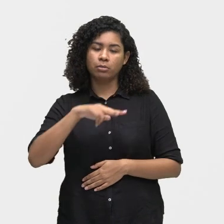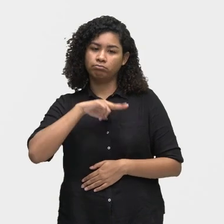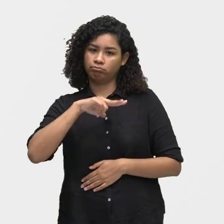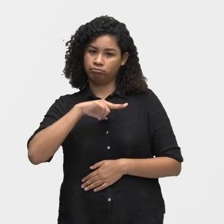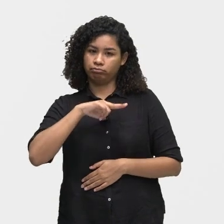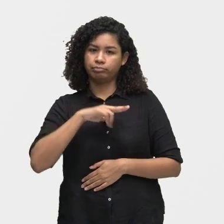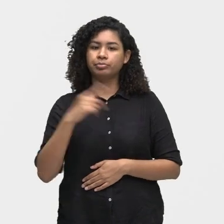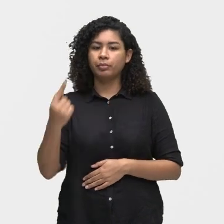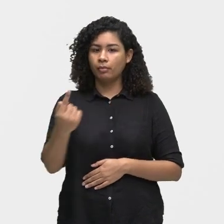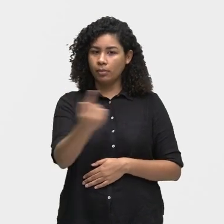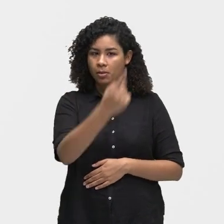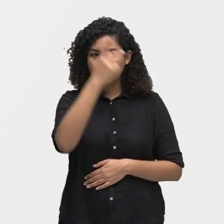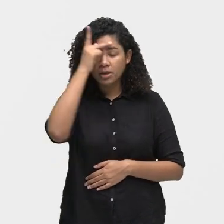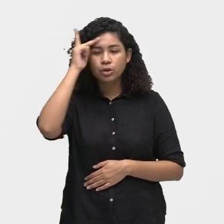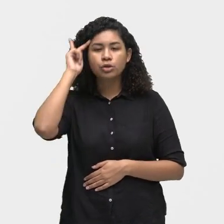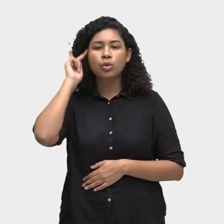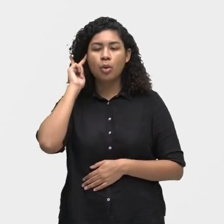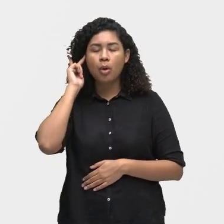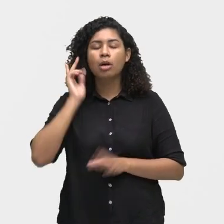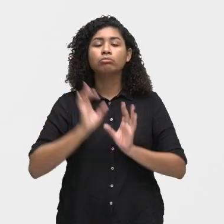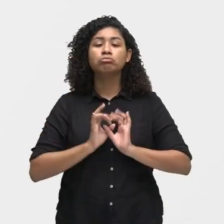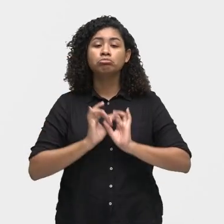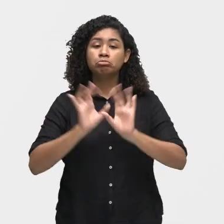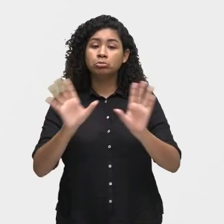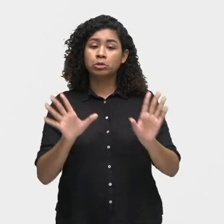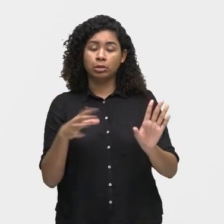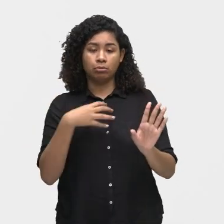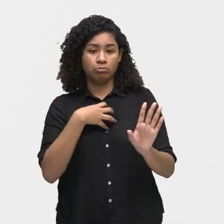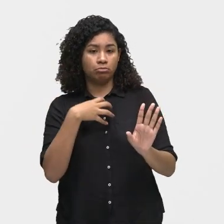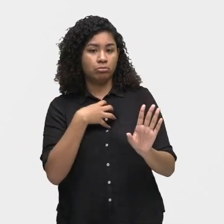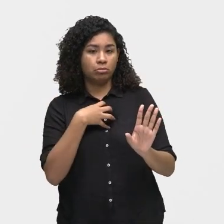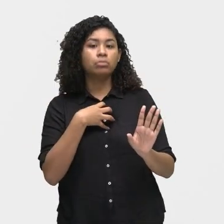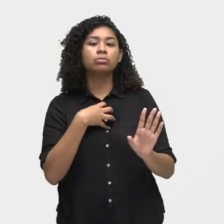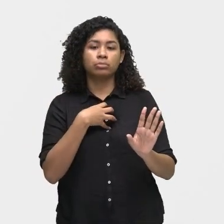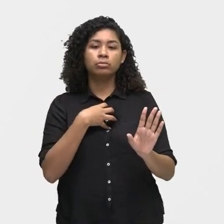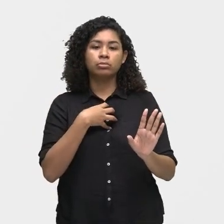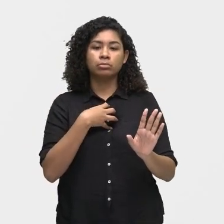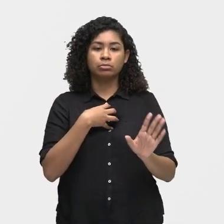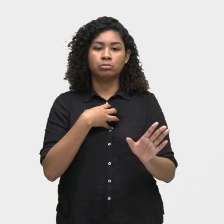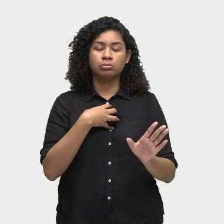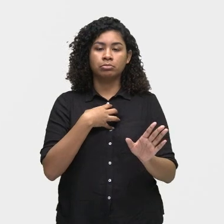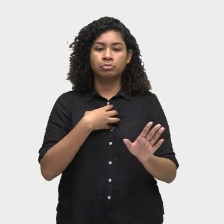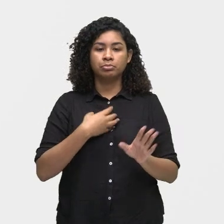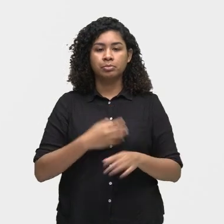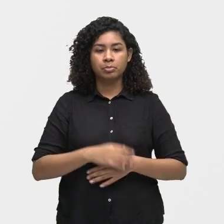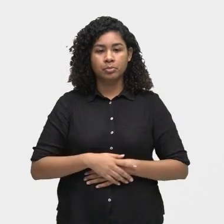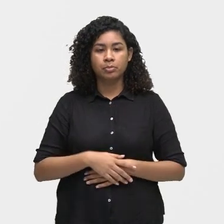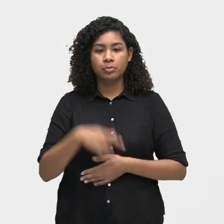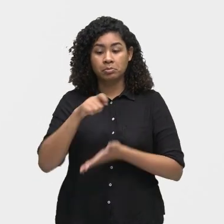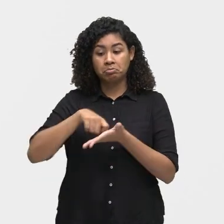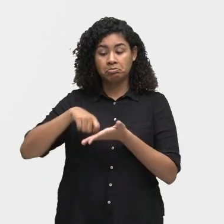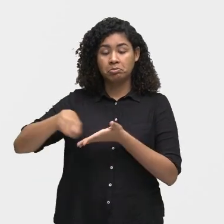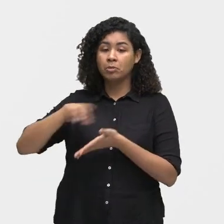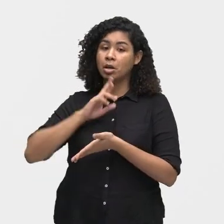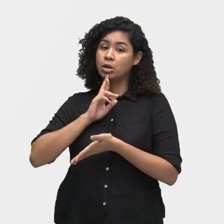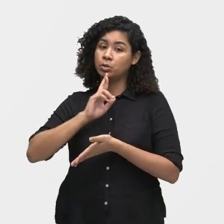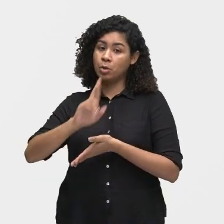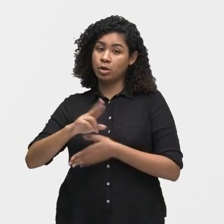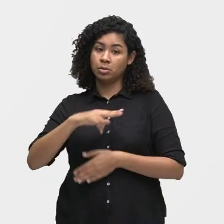um fique muito bem-vindo a escrever o que você achar em relação à imagem,